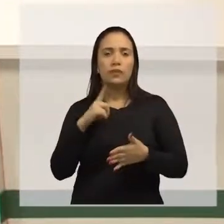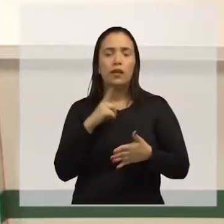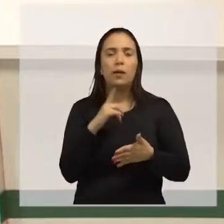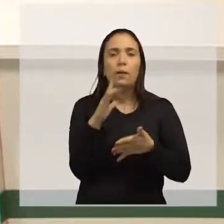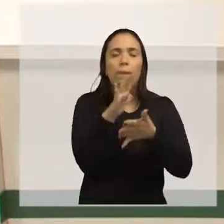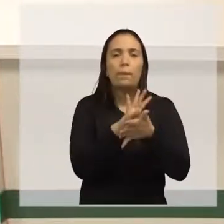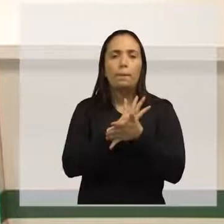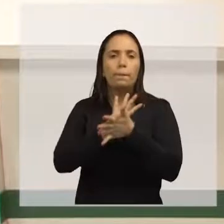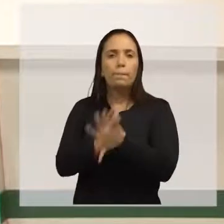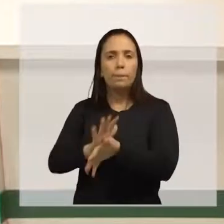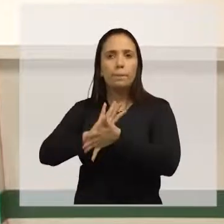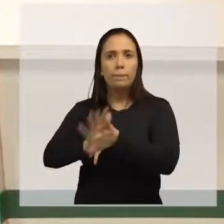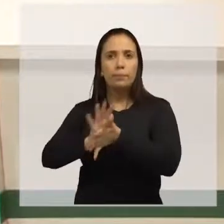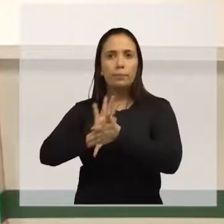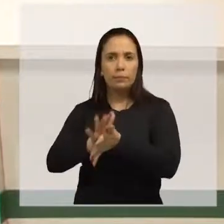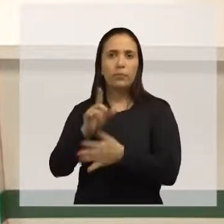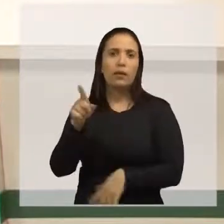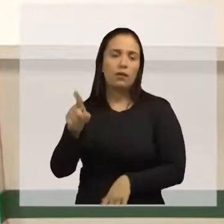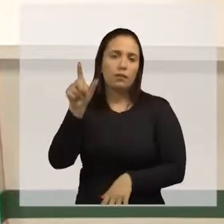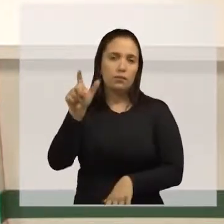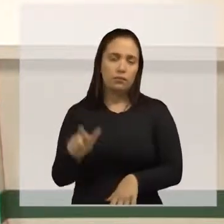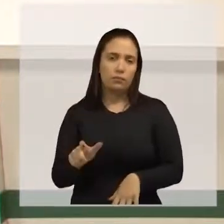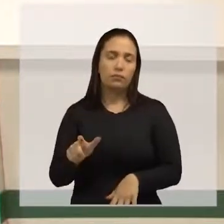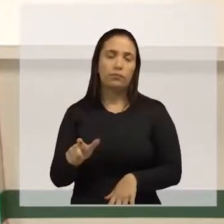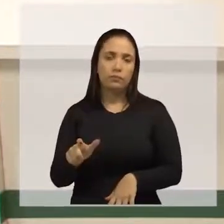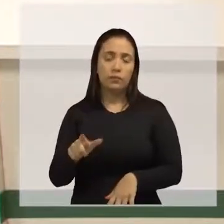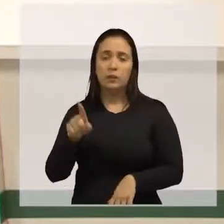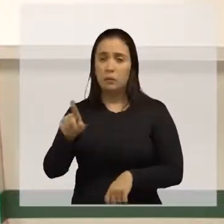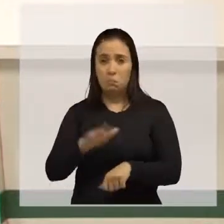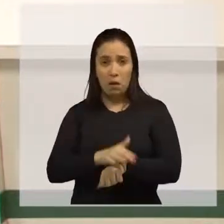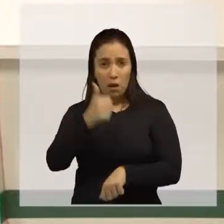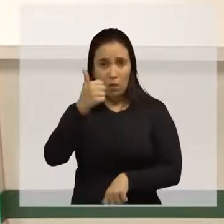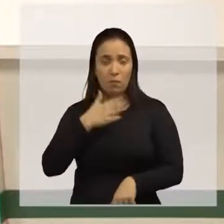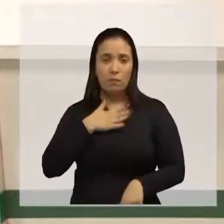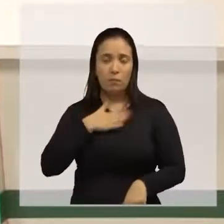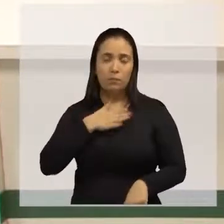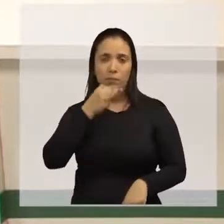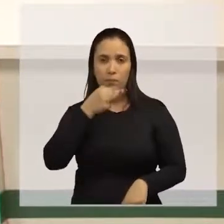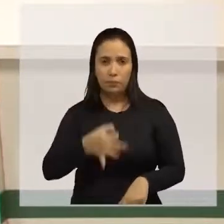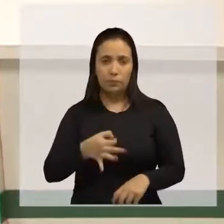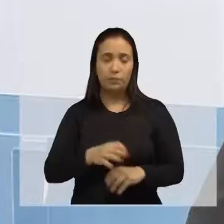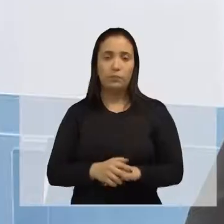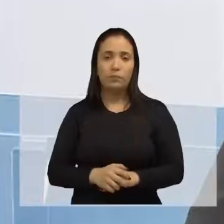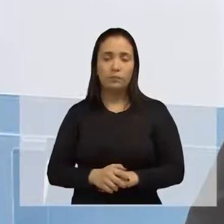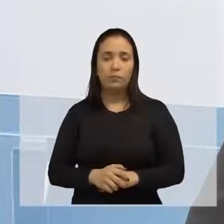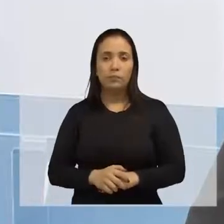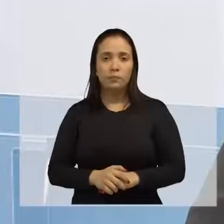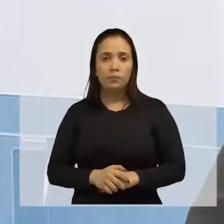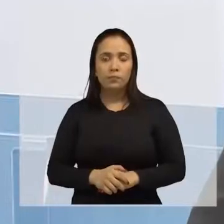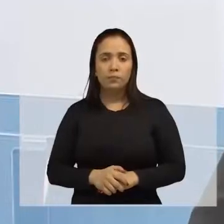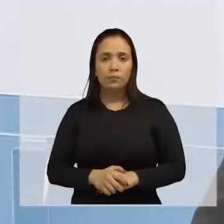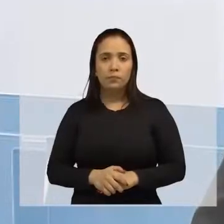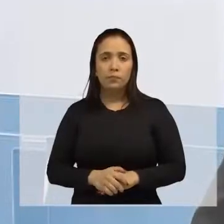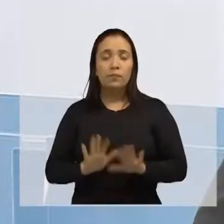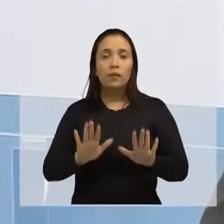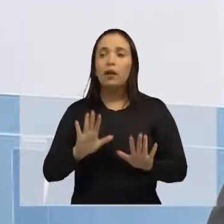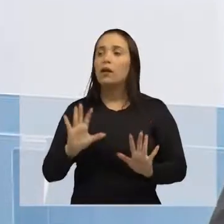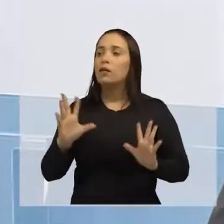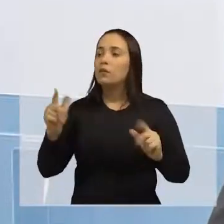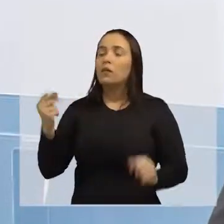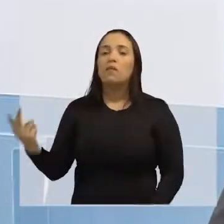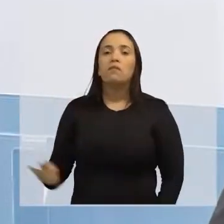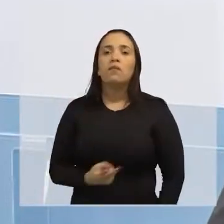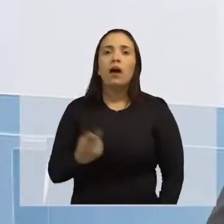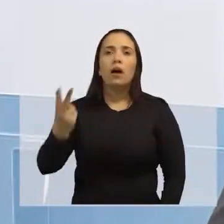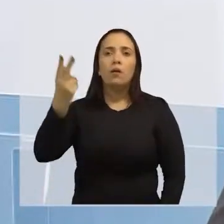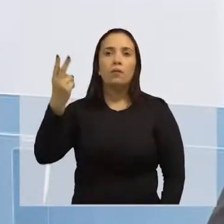time. Mas para mim foi o melhor jogador daquela Copa, Luiz. Sem dúvida. Mas nunca foi valorizado, não sei se é... Não